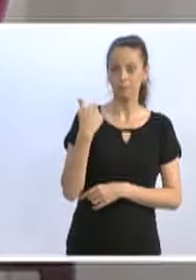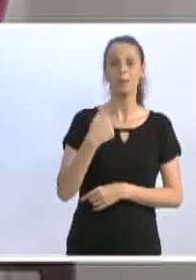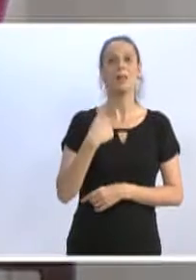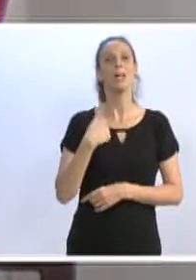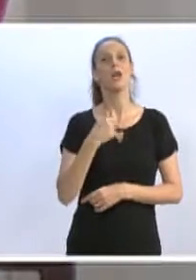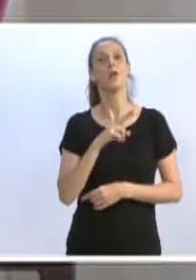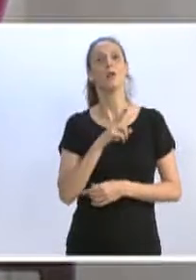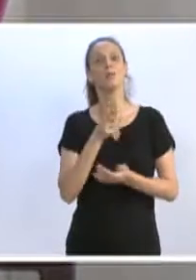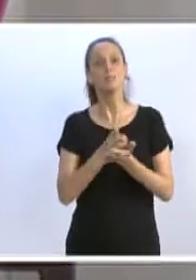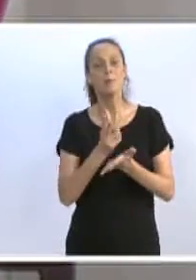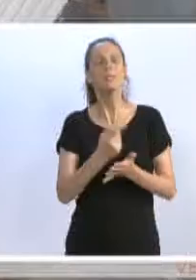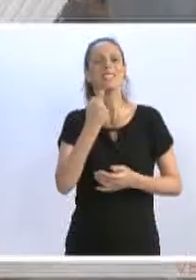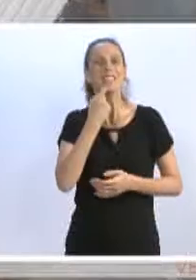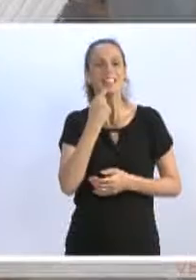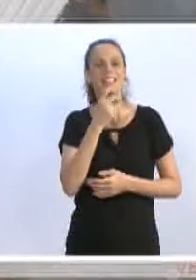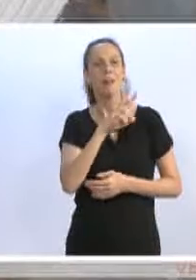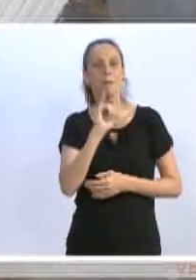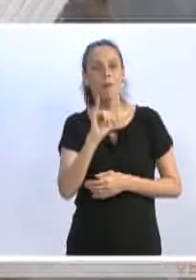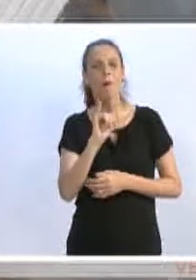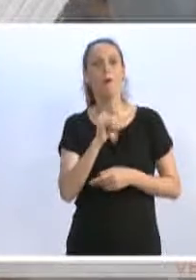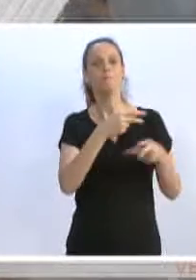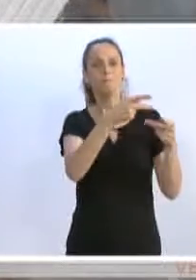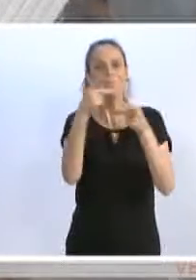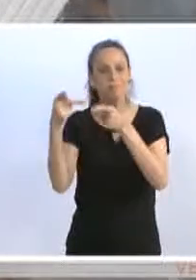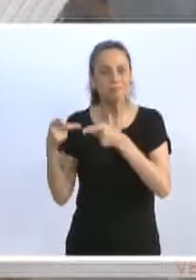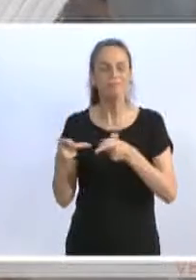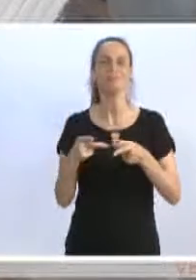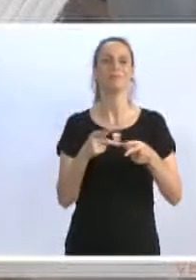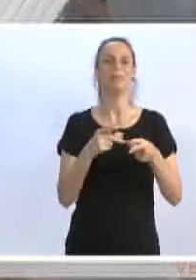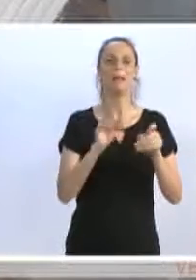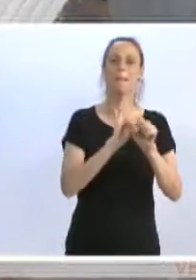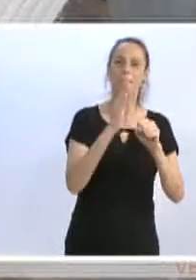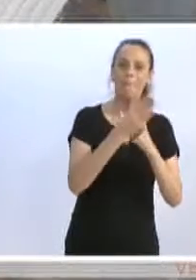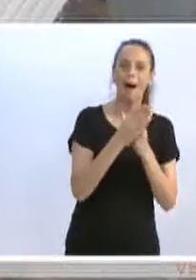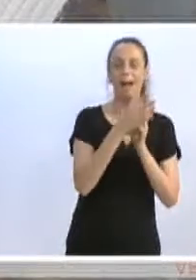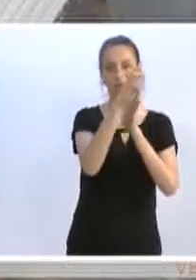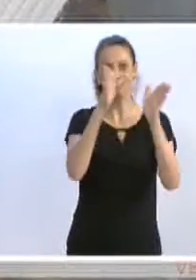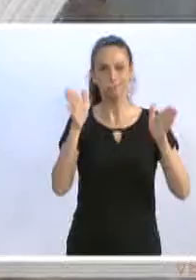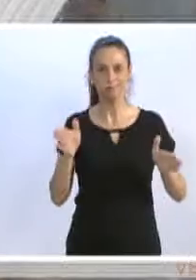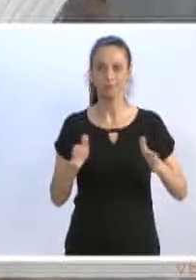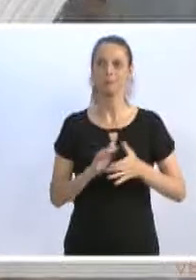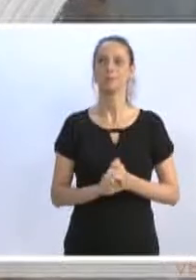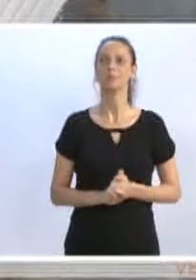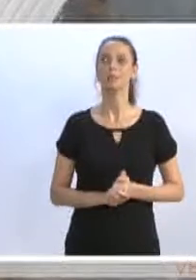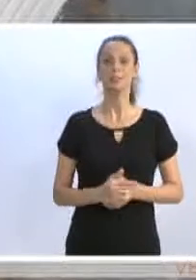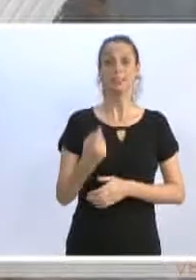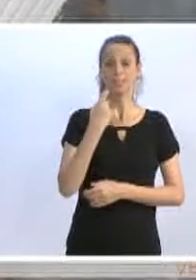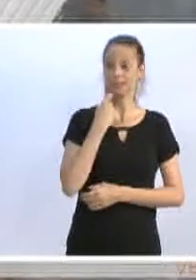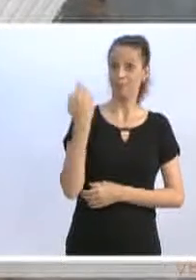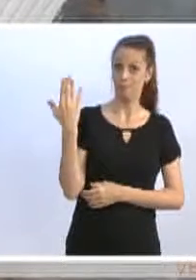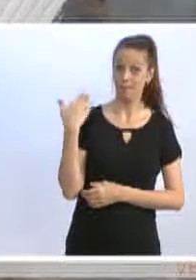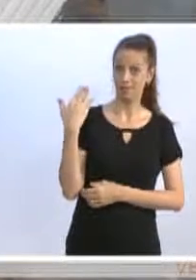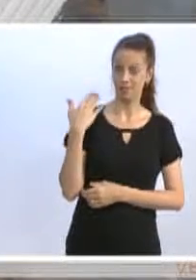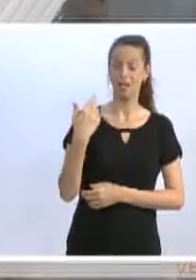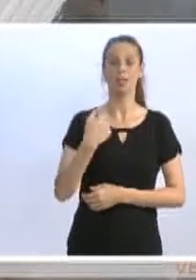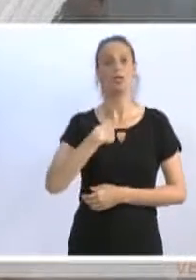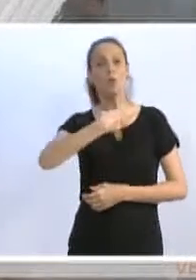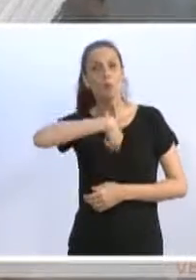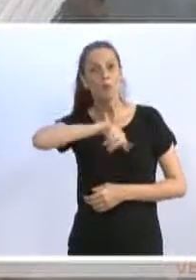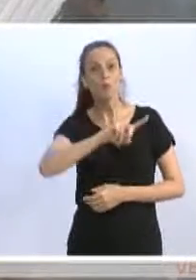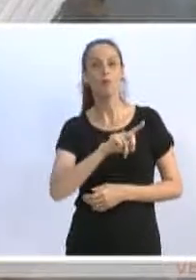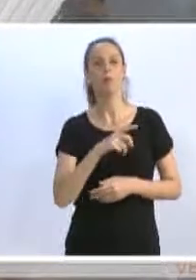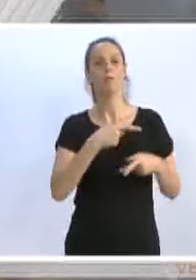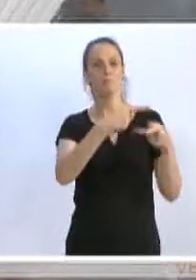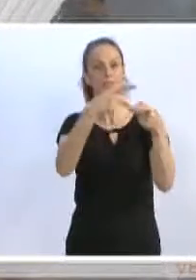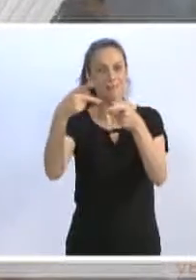que a tv ellen passasse o vídeo enquanto isso eu vou falando aqui nós fizemos alguns encaminhamentos nesta sexta-feira que é o caminho comigo nos bairros